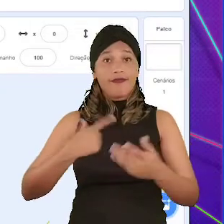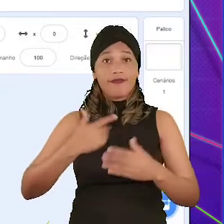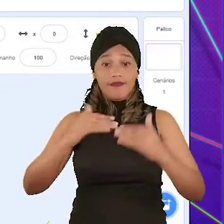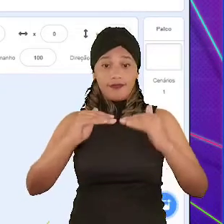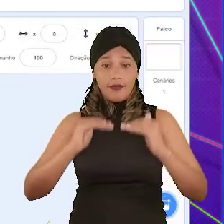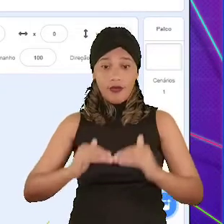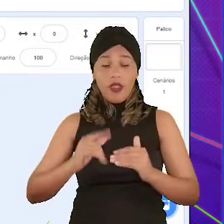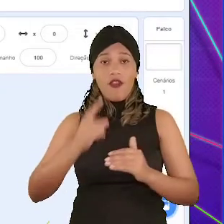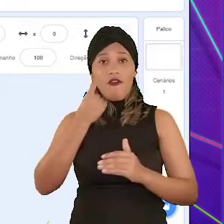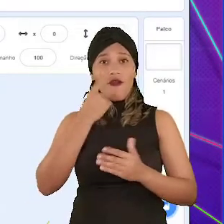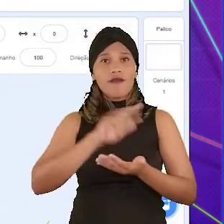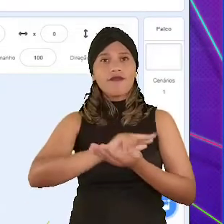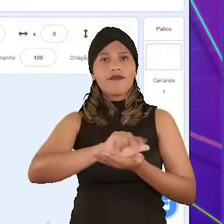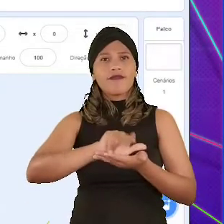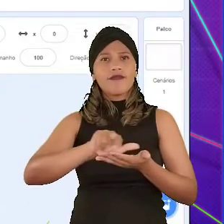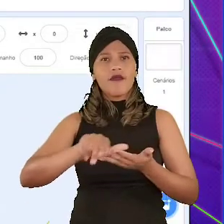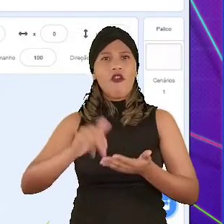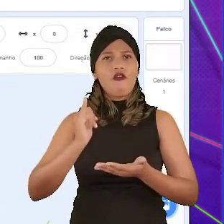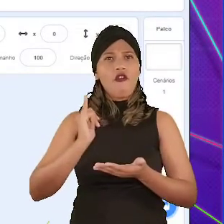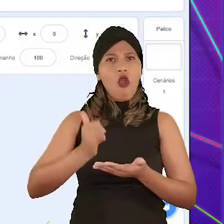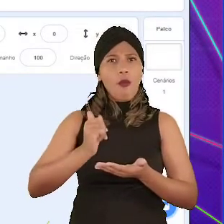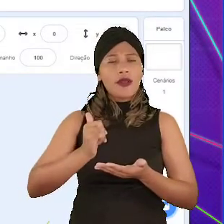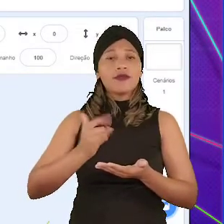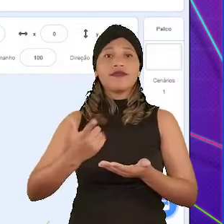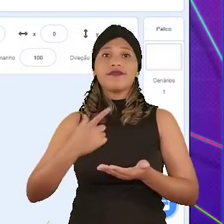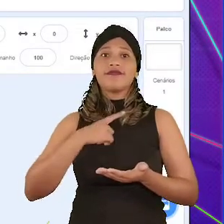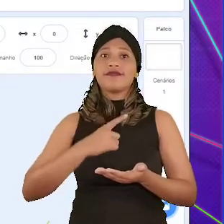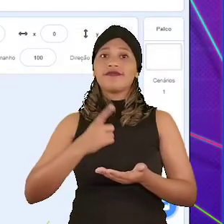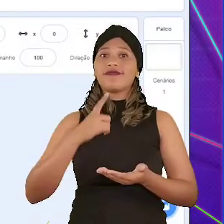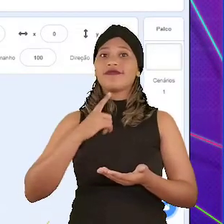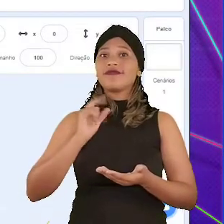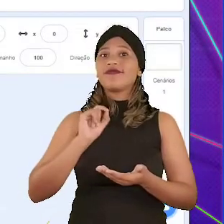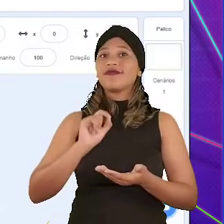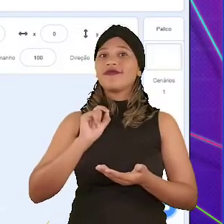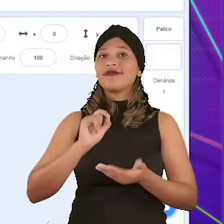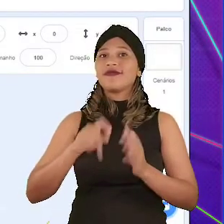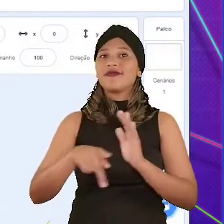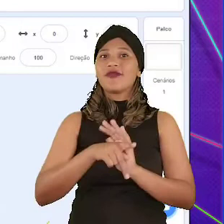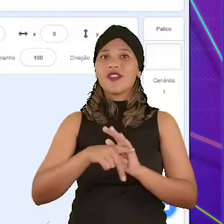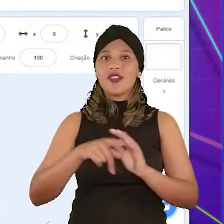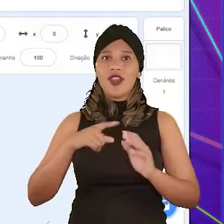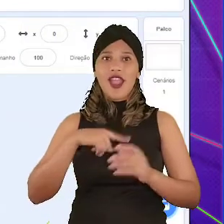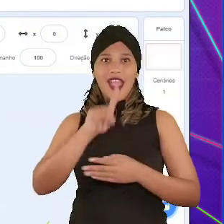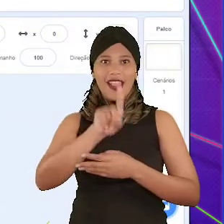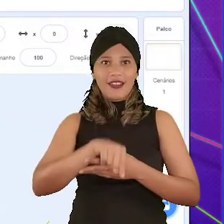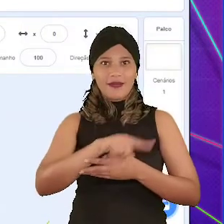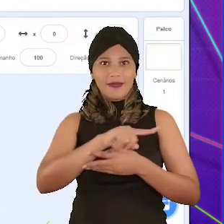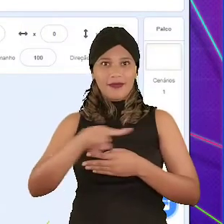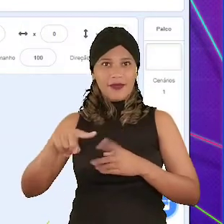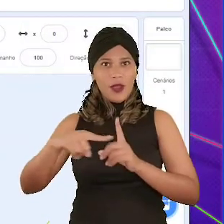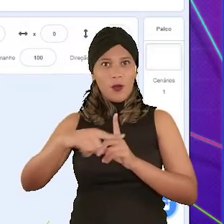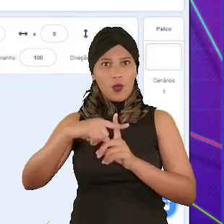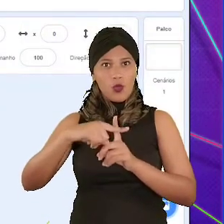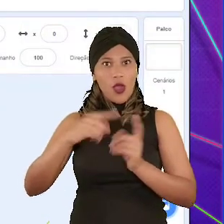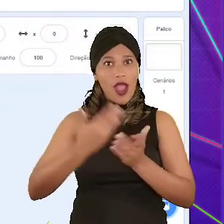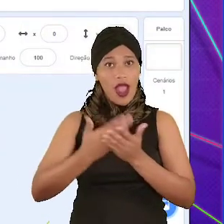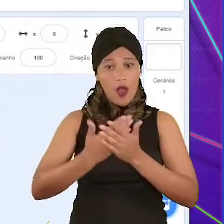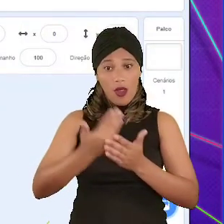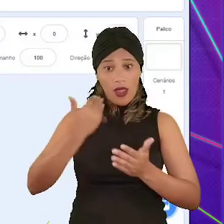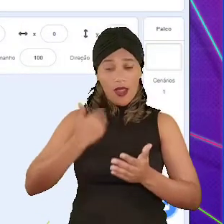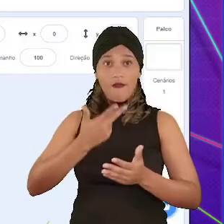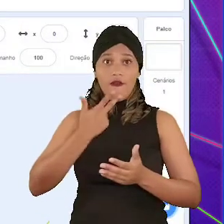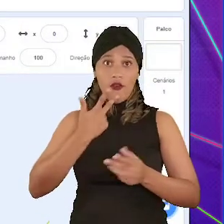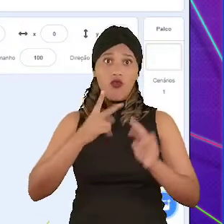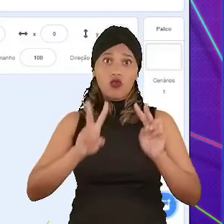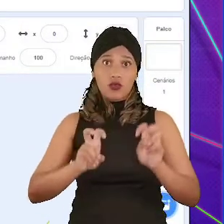e embaixo dessa telinha vocês podem ver várias informações Aqui nós já vemos a presença daquelas letrinhas do plano cartesiano que a